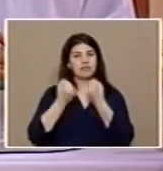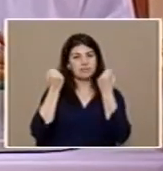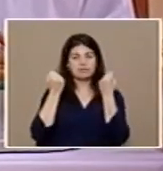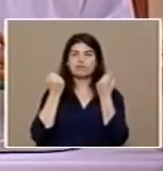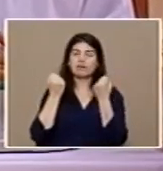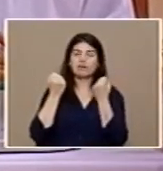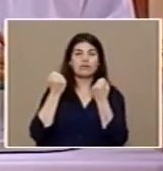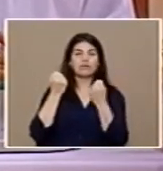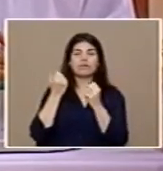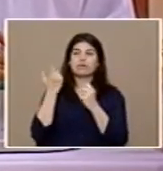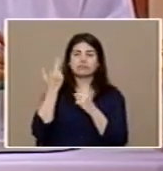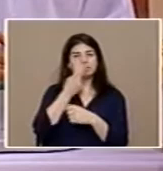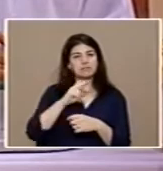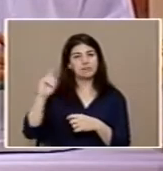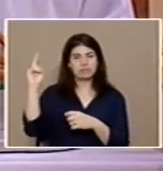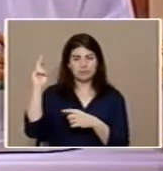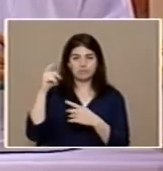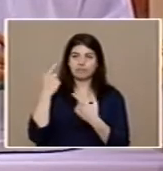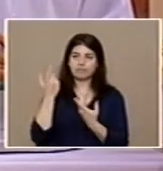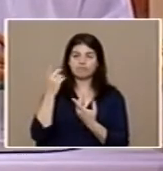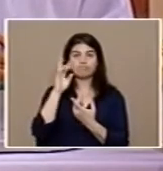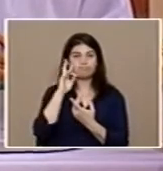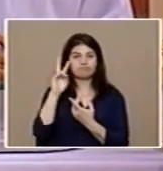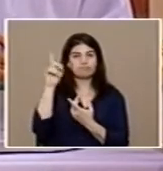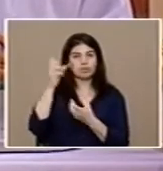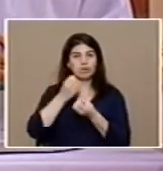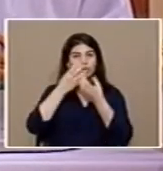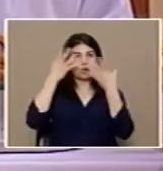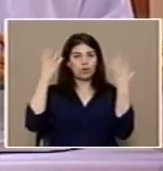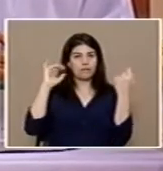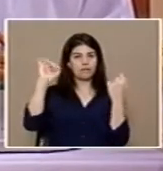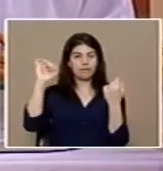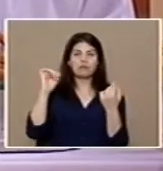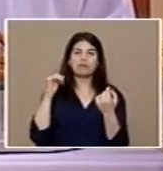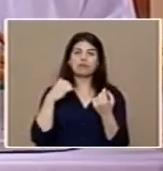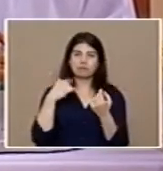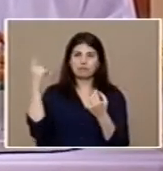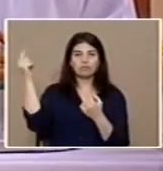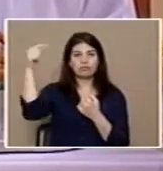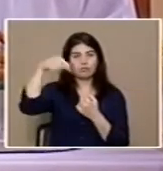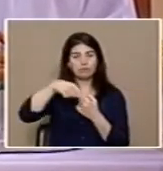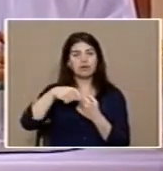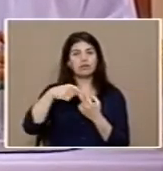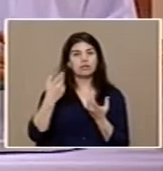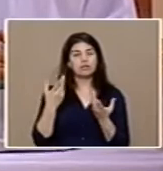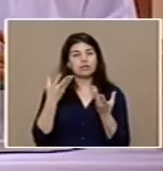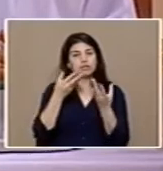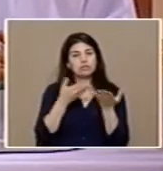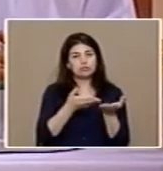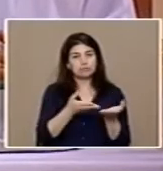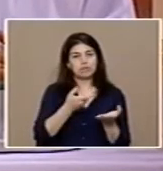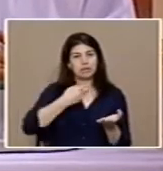e em toda a parte para manifestar O esplendor da vossa glória viessem auxílio da fragilidade humana